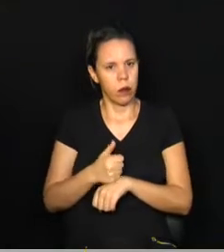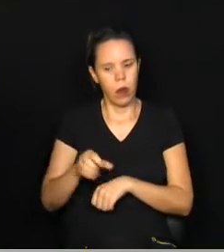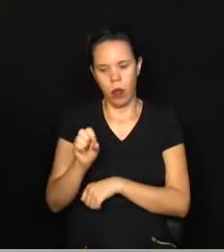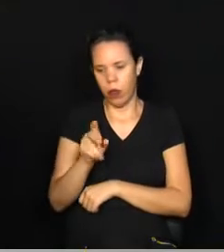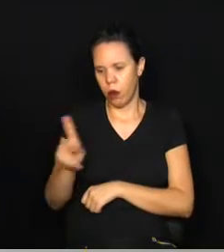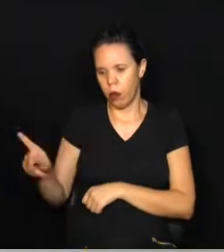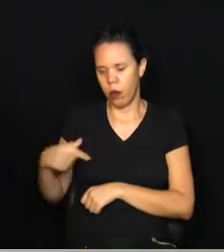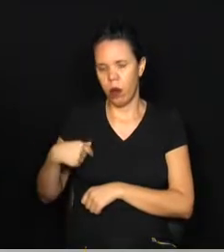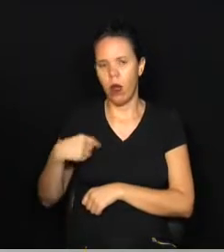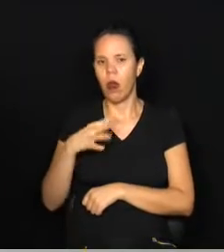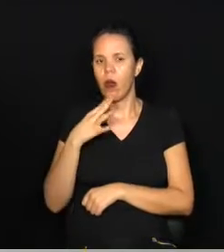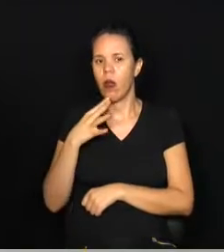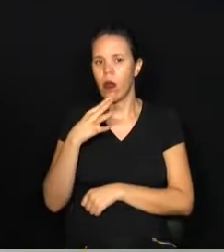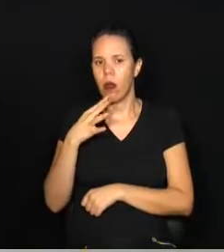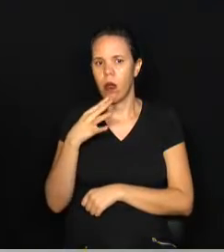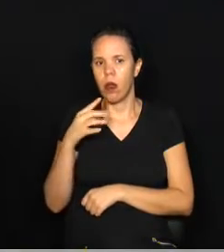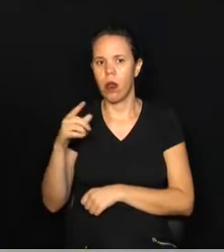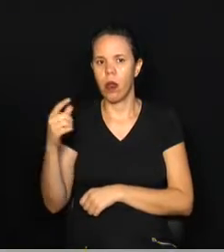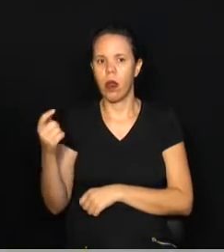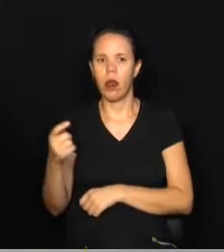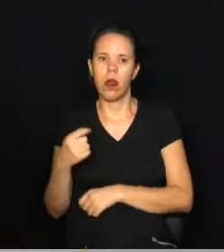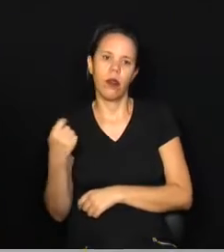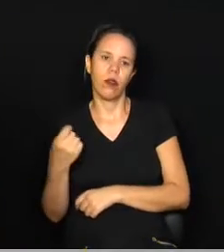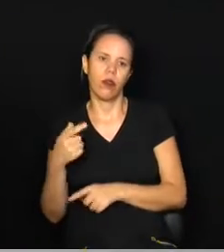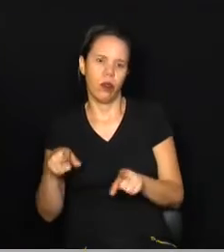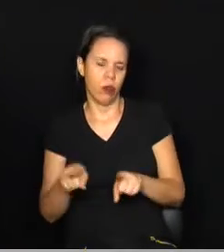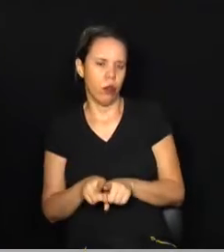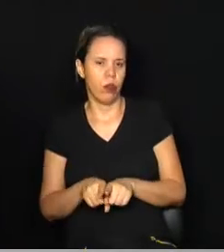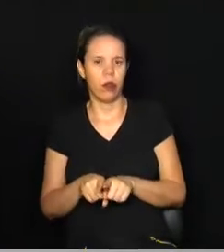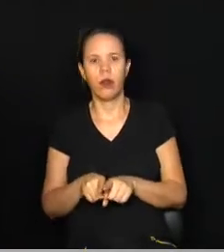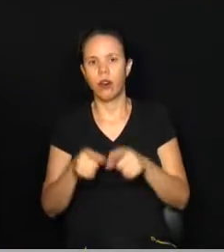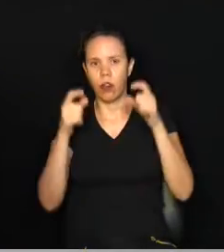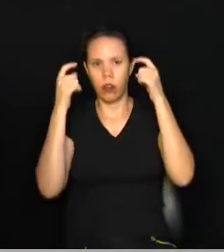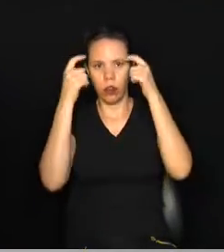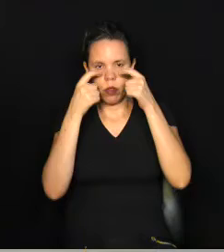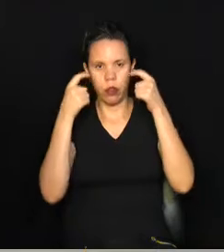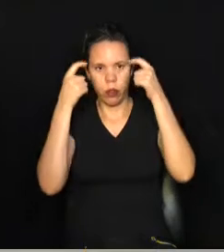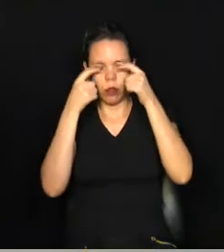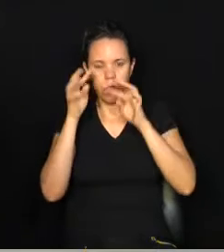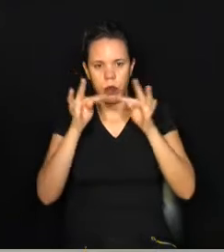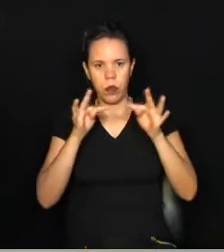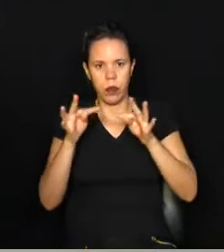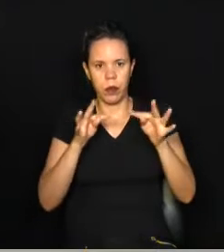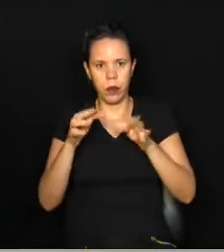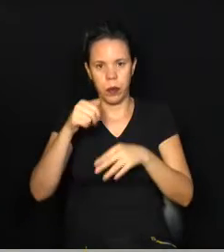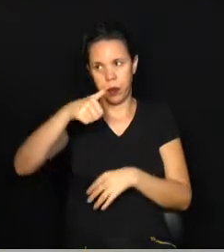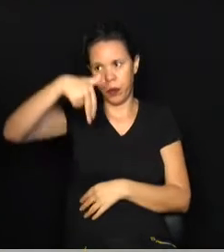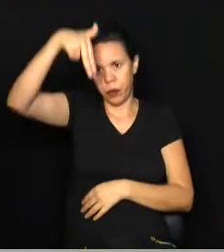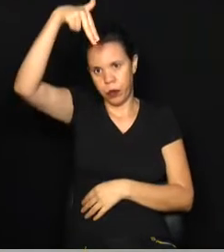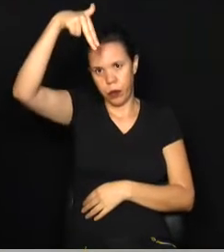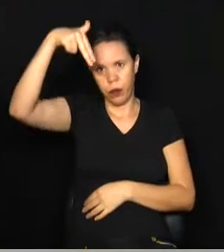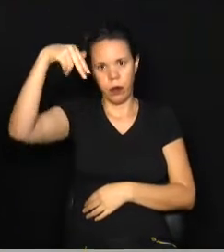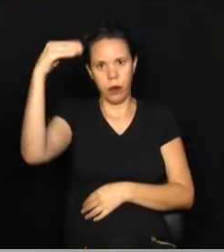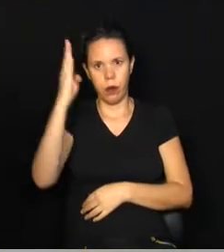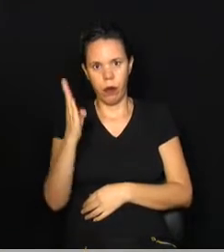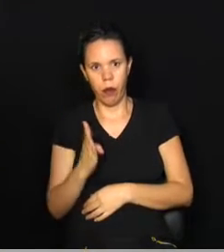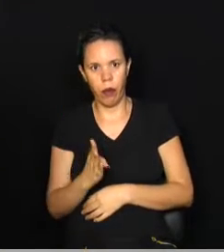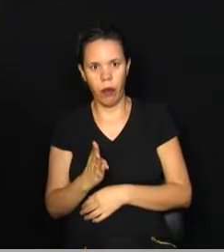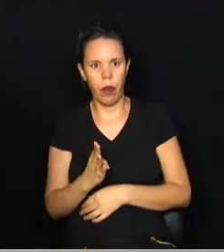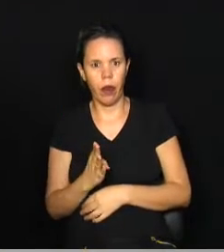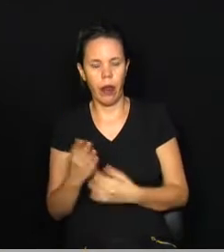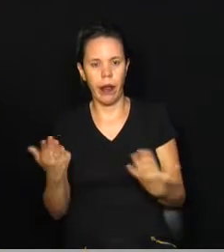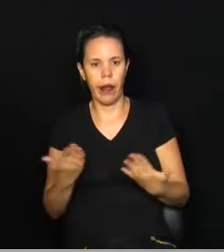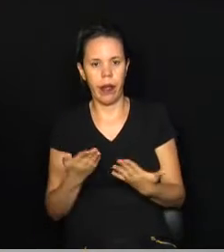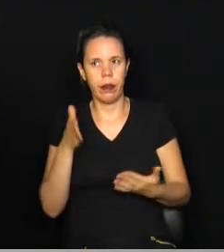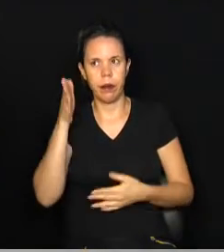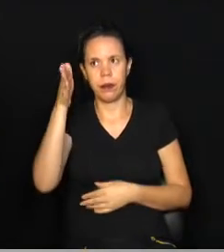científicos na região sudeste e de óticos mecânicos já na região nordeste do Brasil. Agora eles